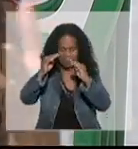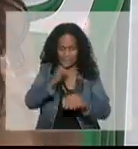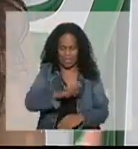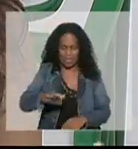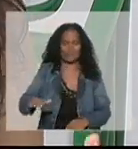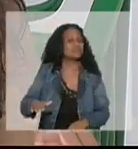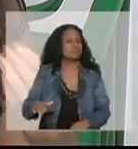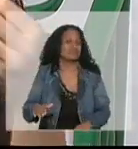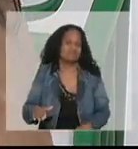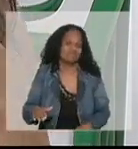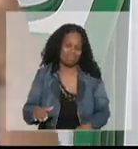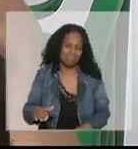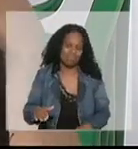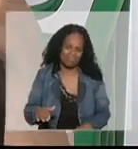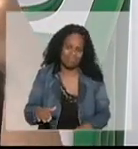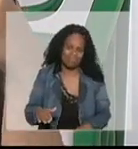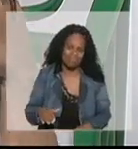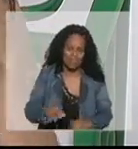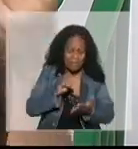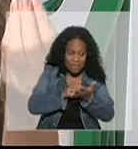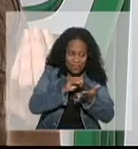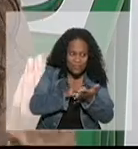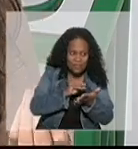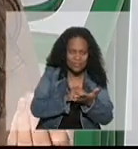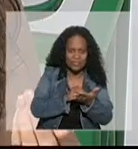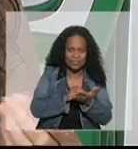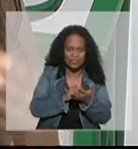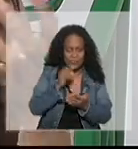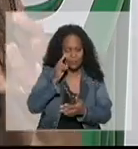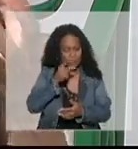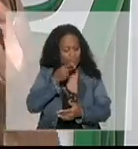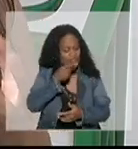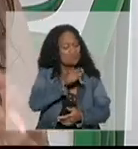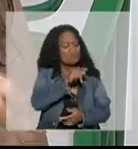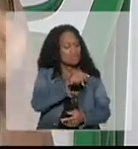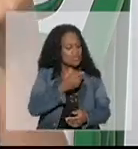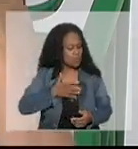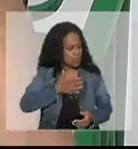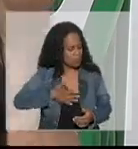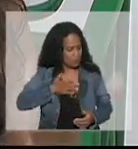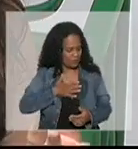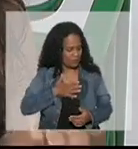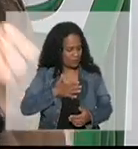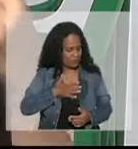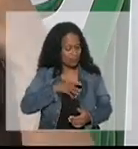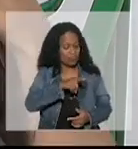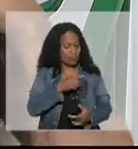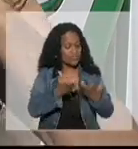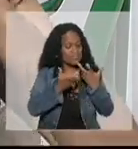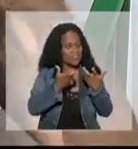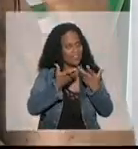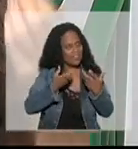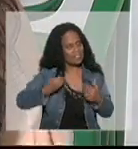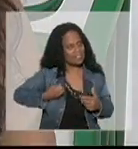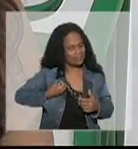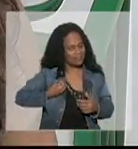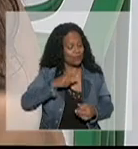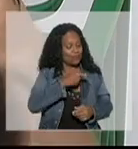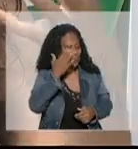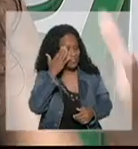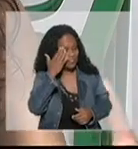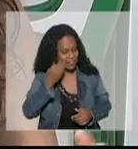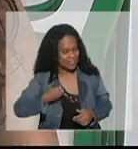criança tem a dizer. Eu acho que isso é uma coisa que também falta. A gente virar pra uma criança e falar do que você gosta, o que você espera da